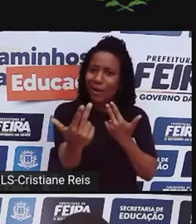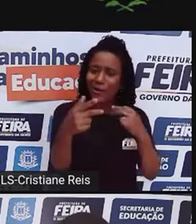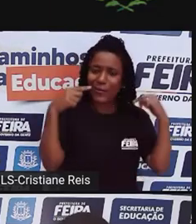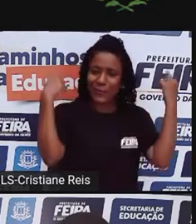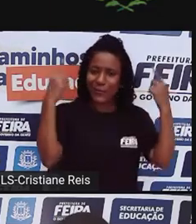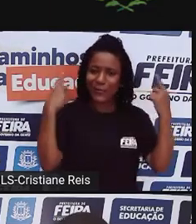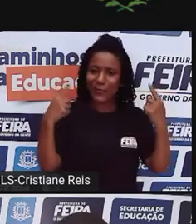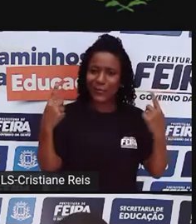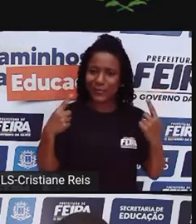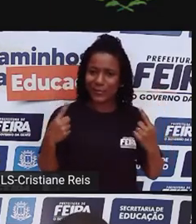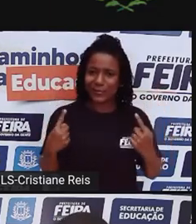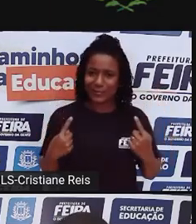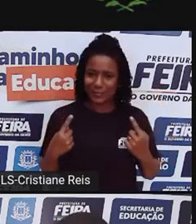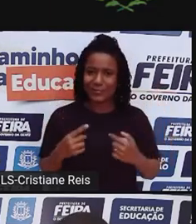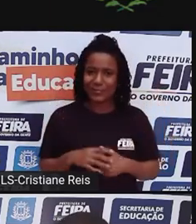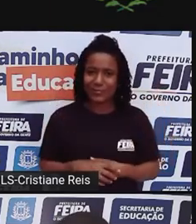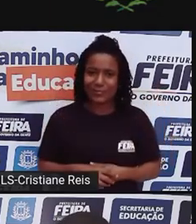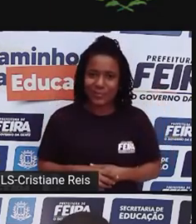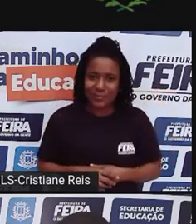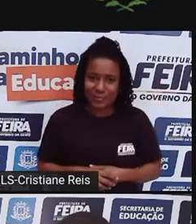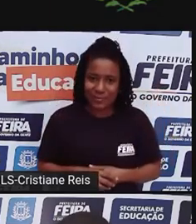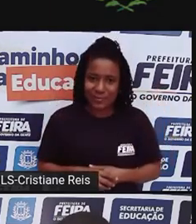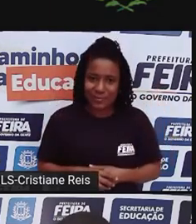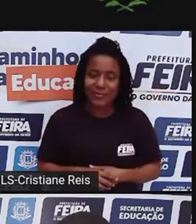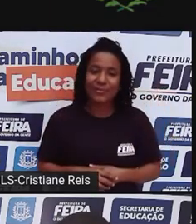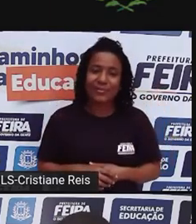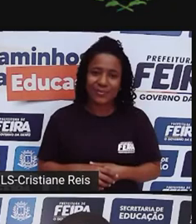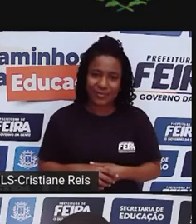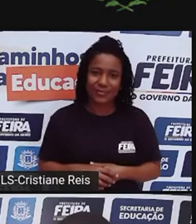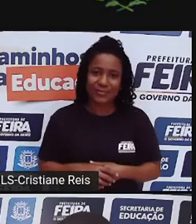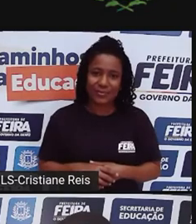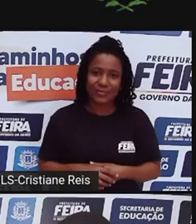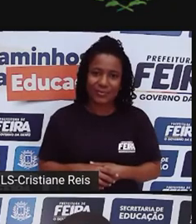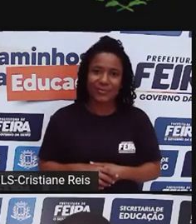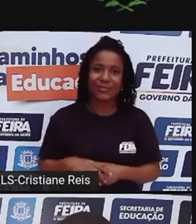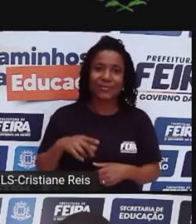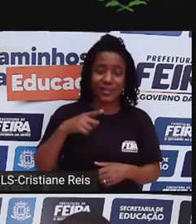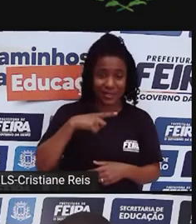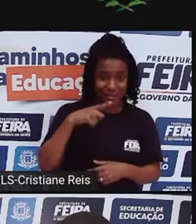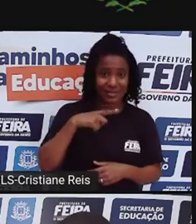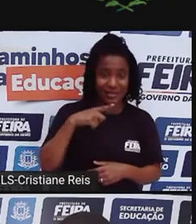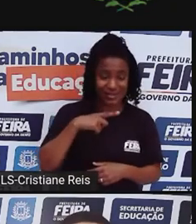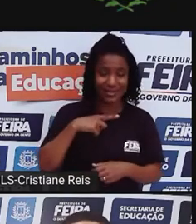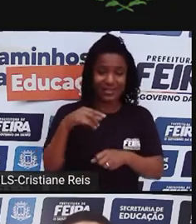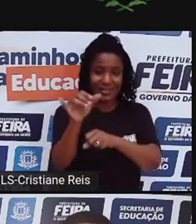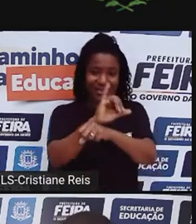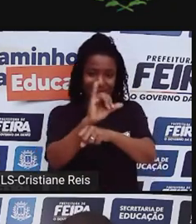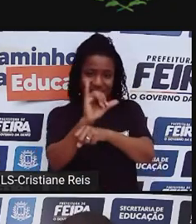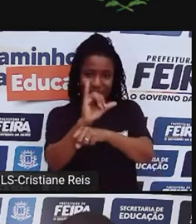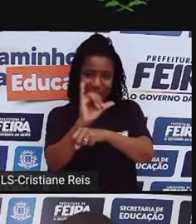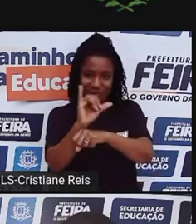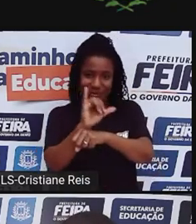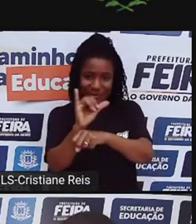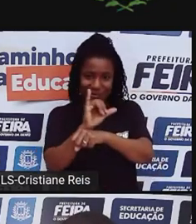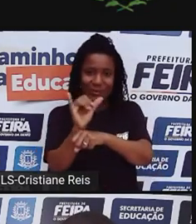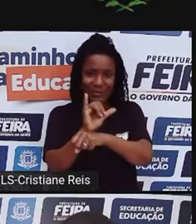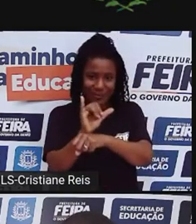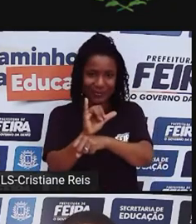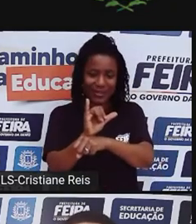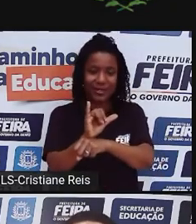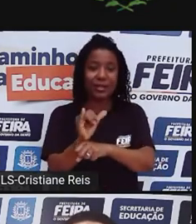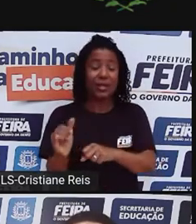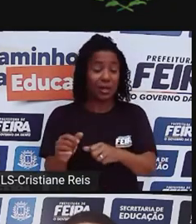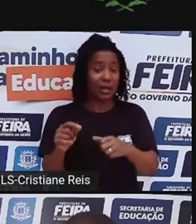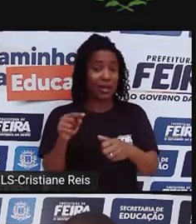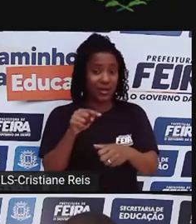exemplo, tinha um filme que eu era muito apaixonada, que é O Diário de uma Princesa. Então, para ela